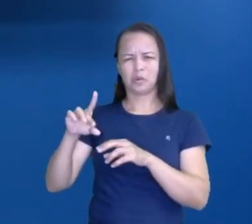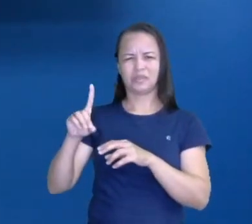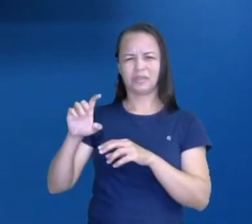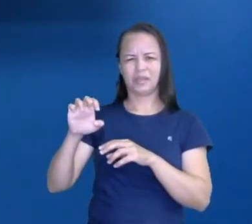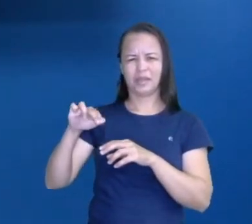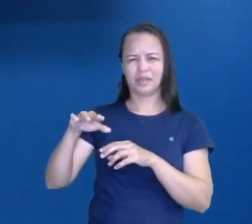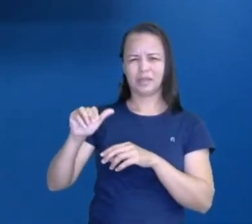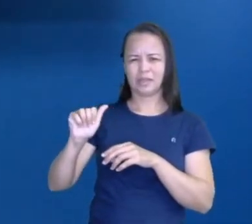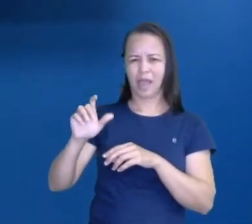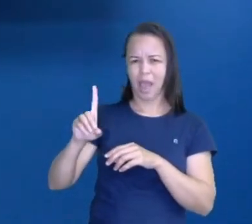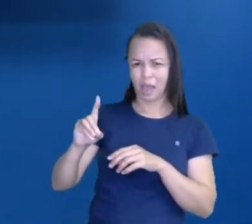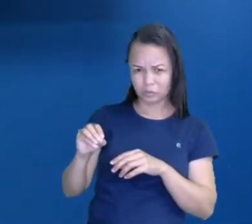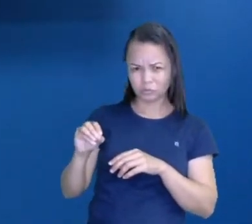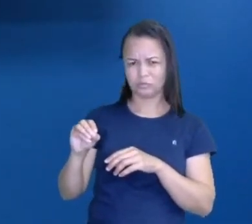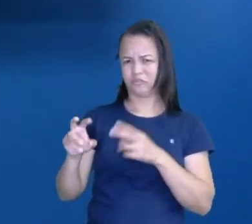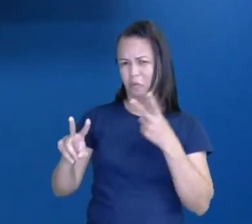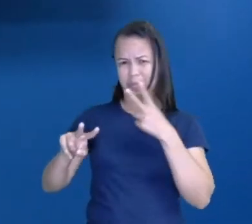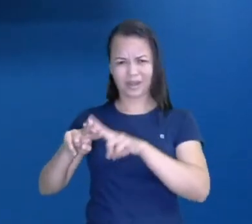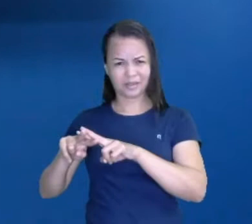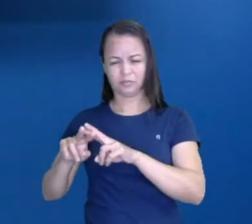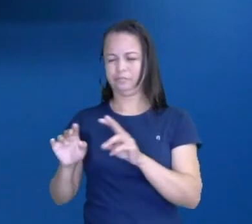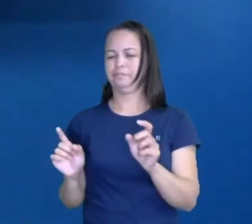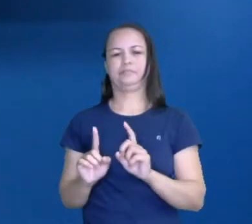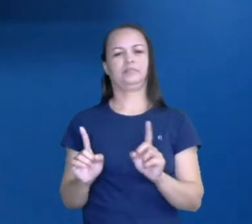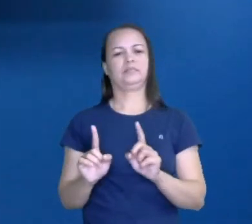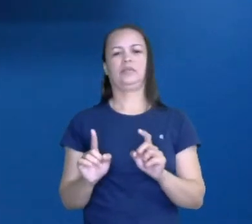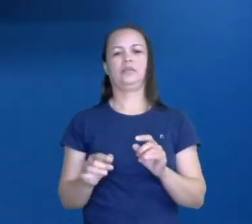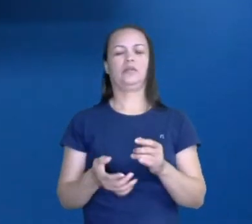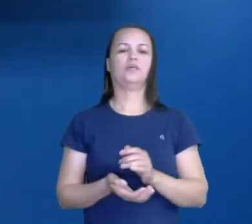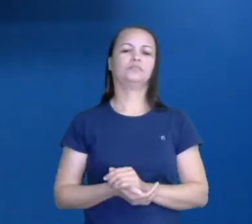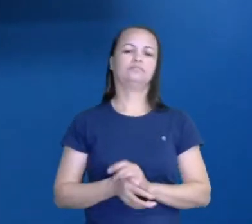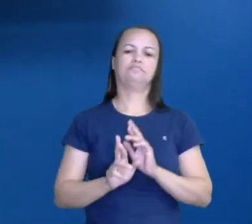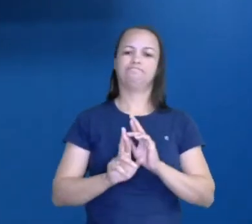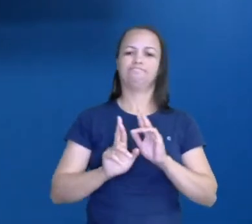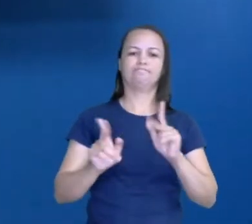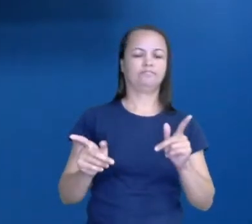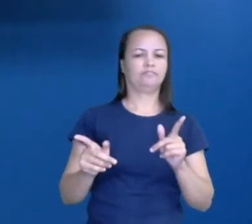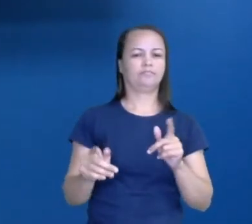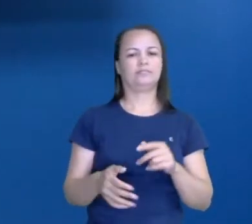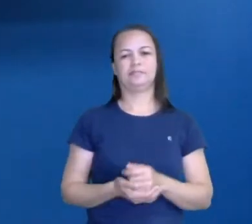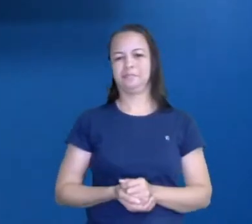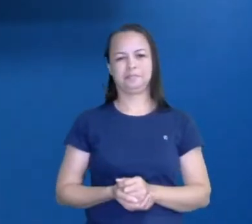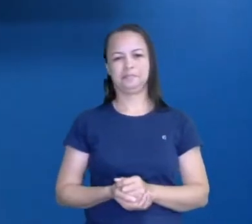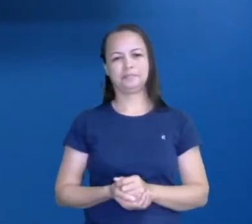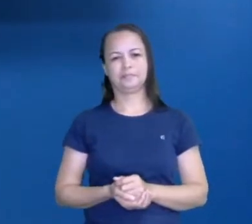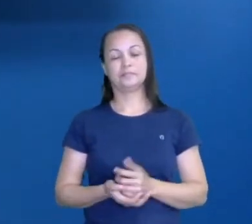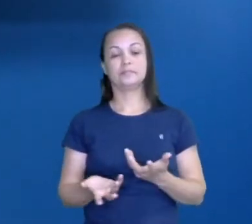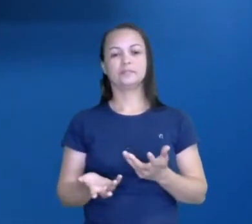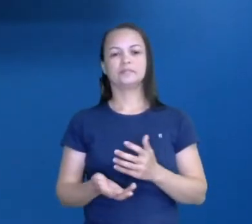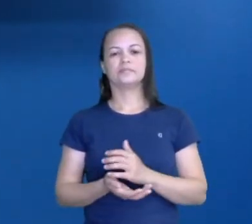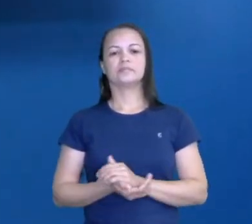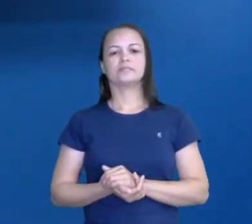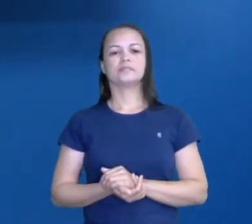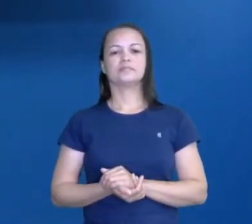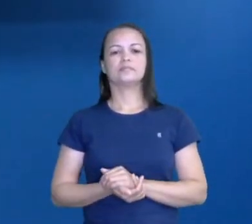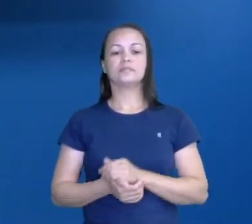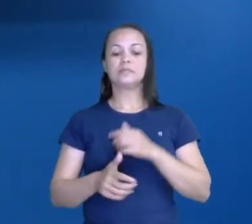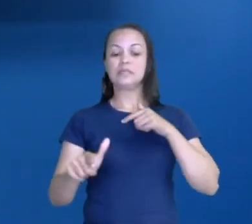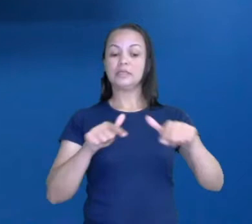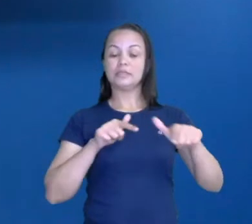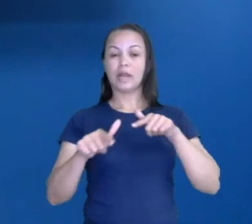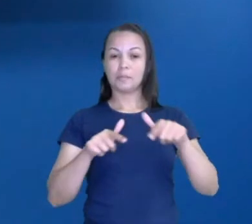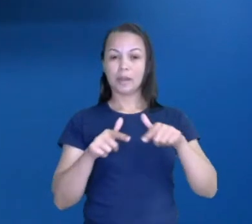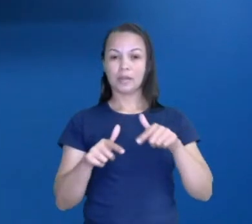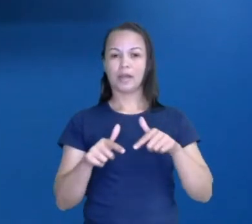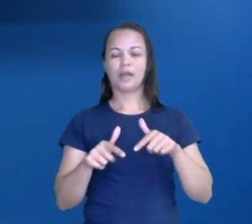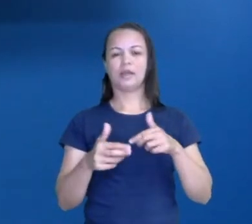demais, né? Vamos botar esse exemplo? Não, nem tanto, viu, gente? Trabalhar como